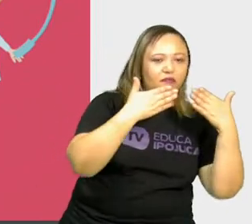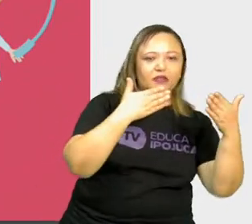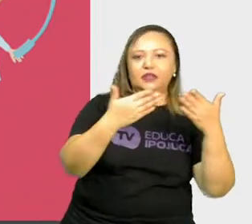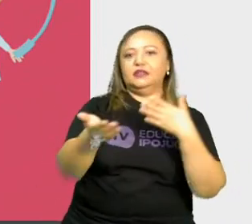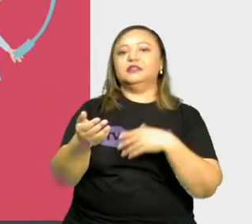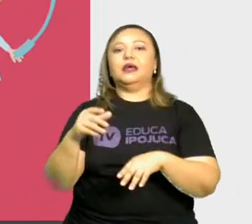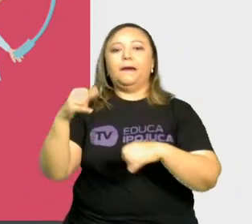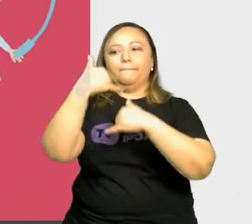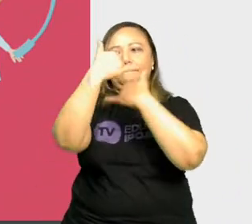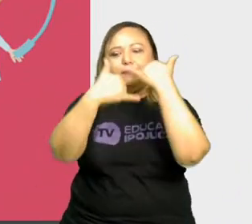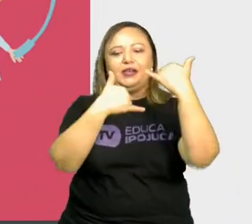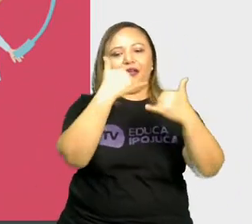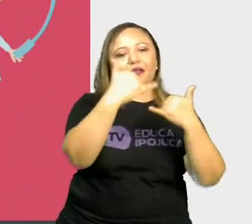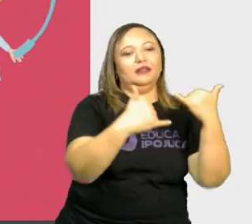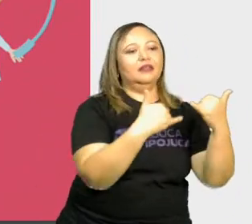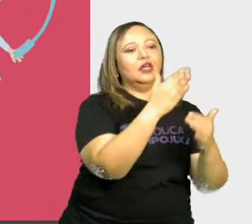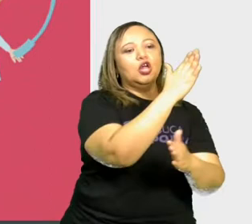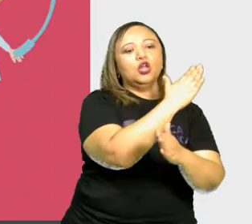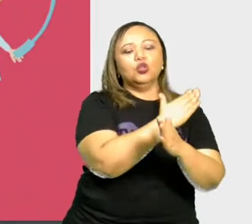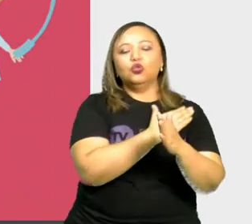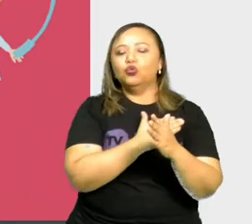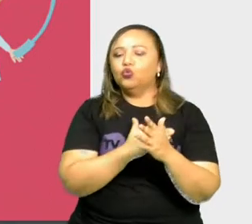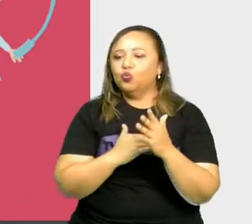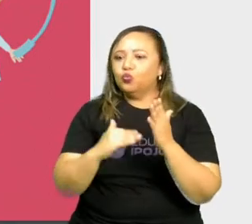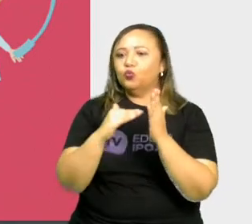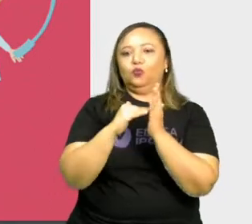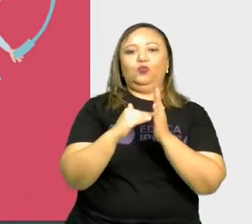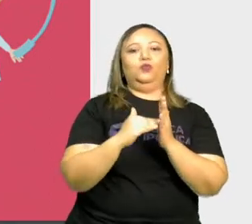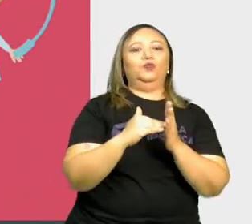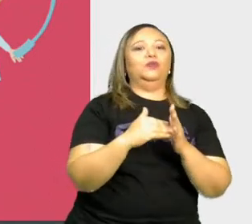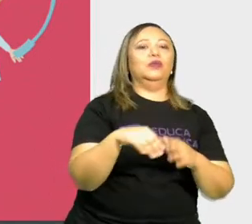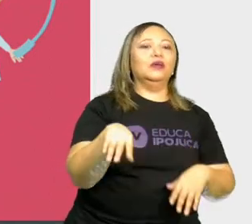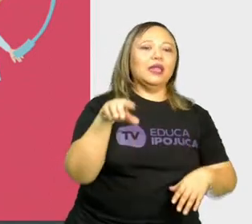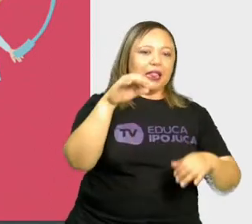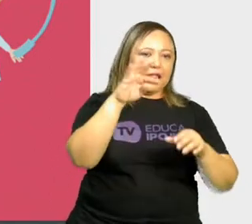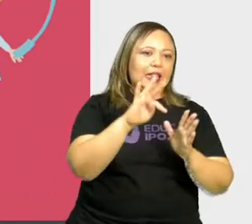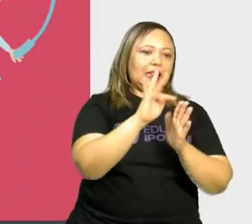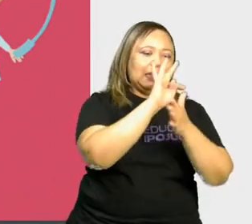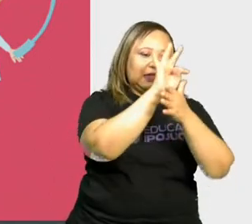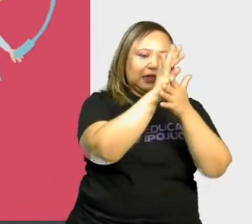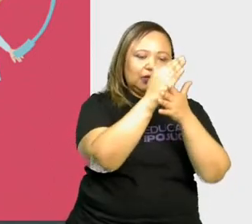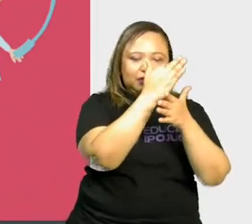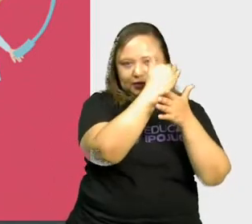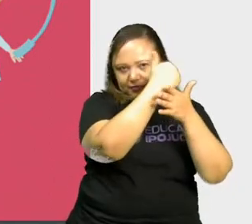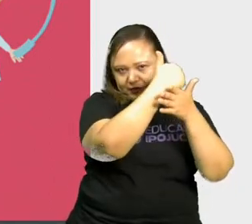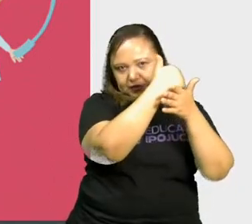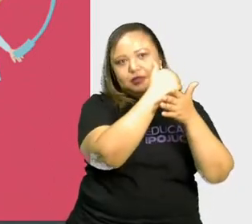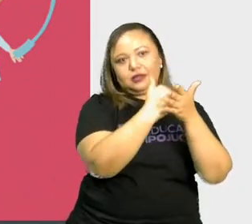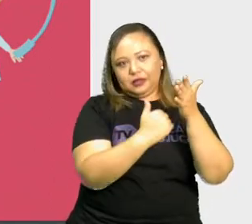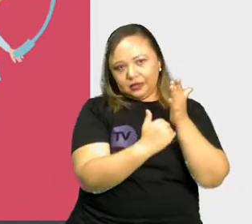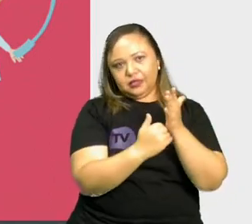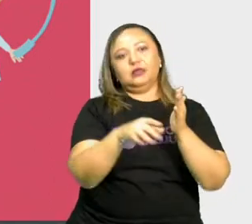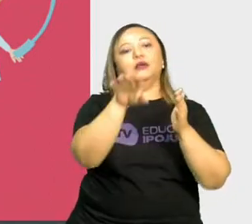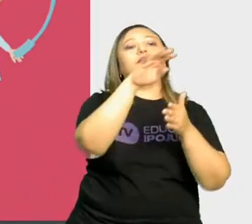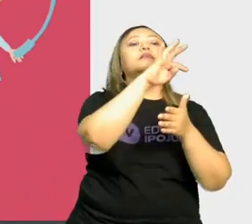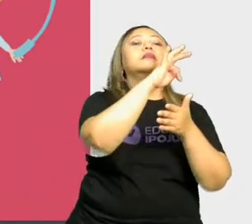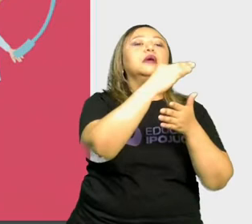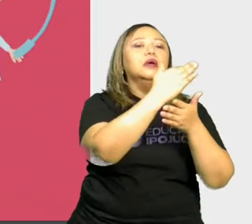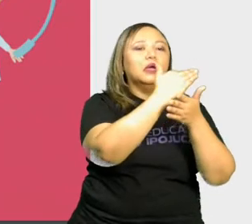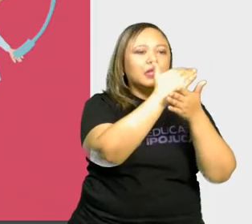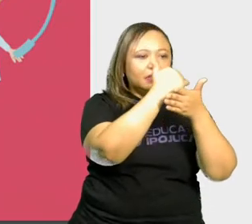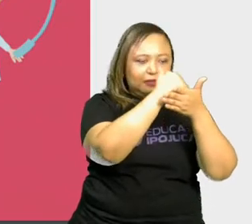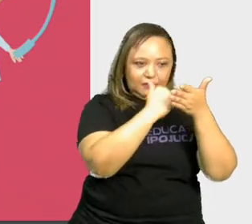nossas, brincadeiras, contudos e mais alguma coisa. Tarefas variadas, umas fáceis,